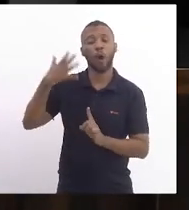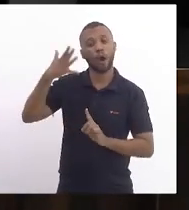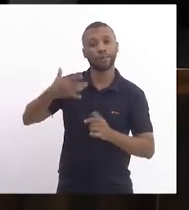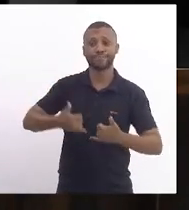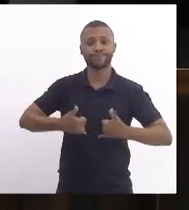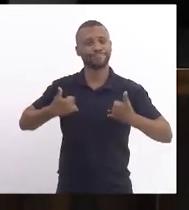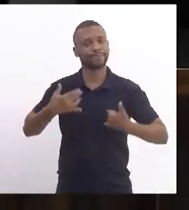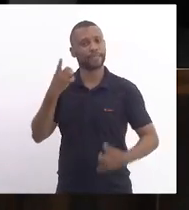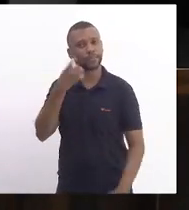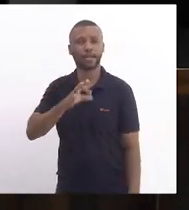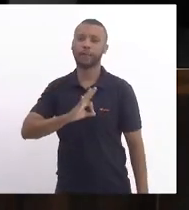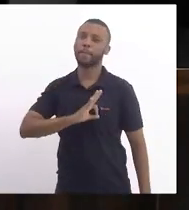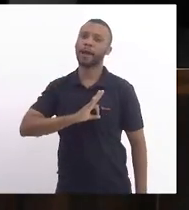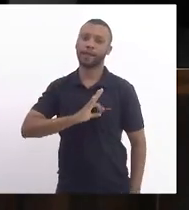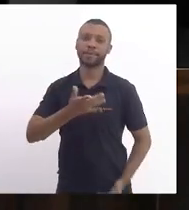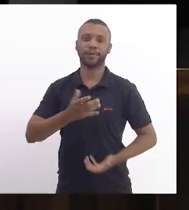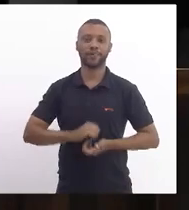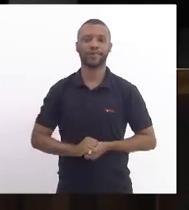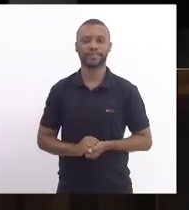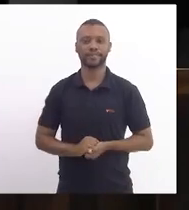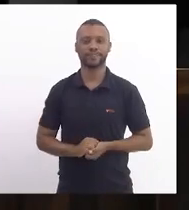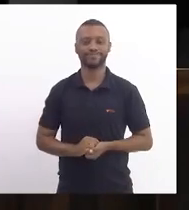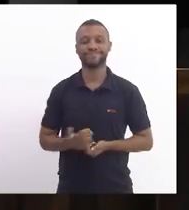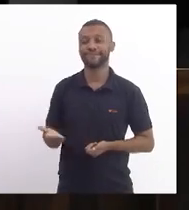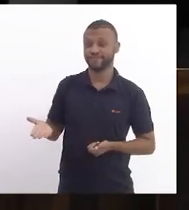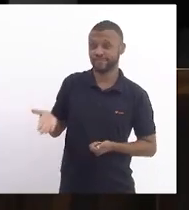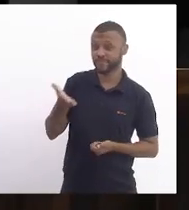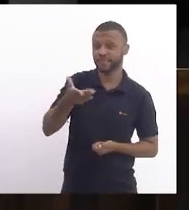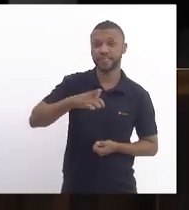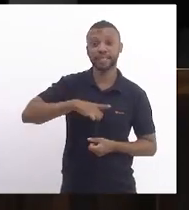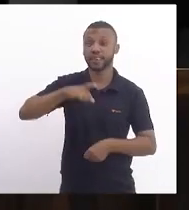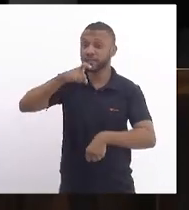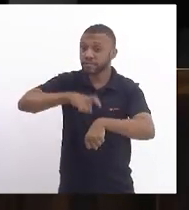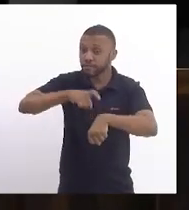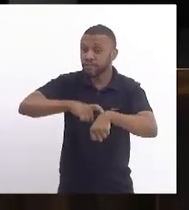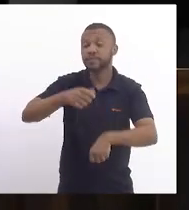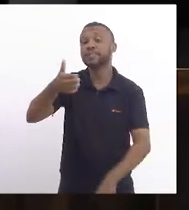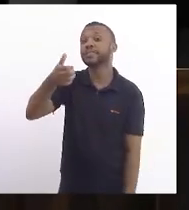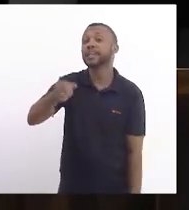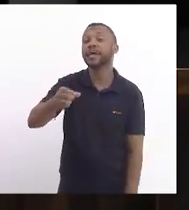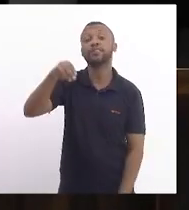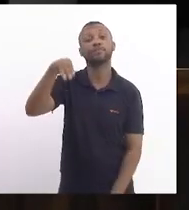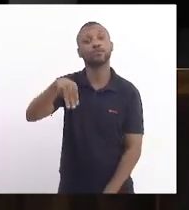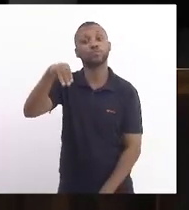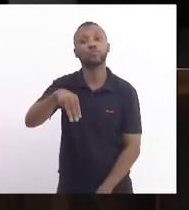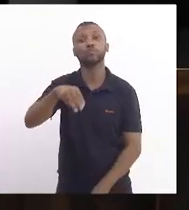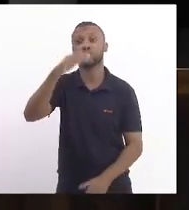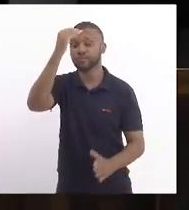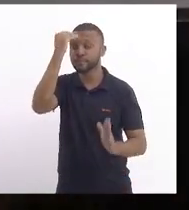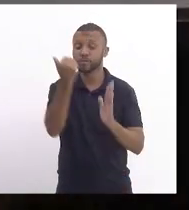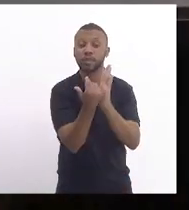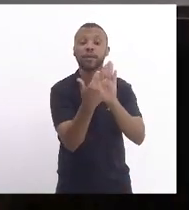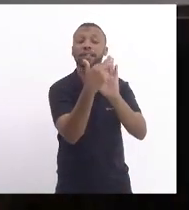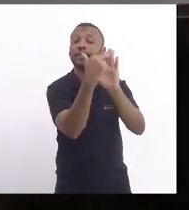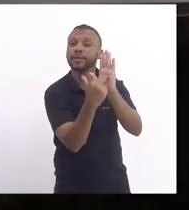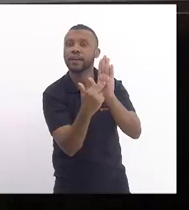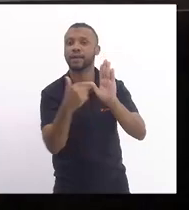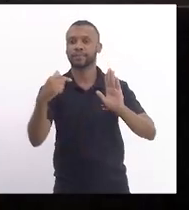nobre deputada Martha Rocha vossa excelência dispõe do estar minutos regimentais